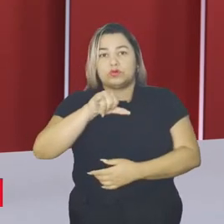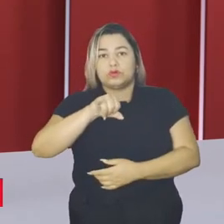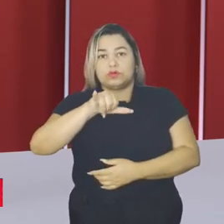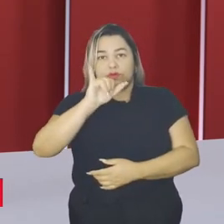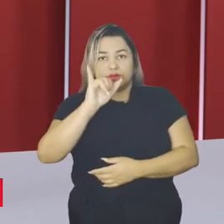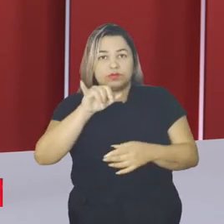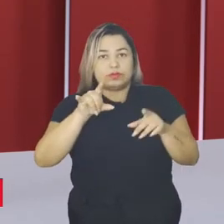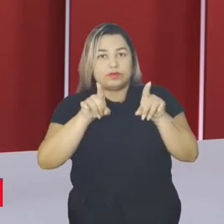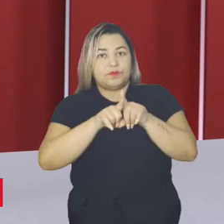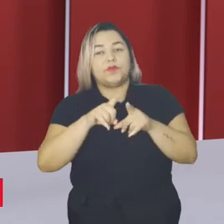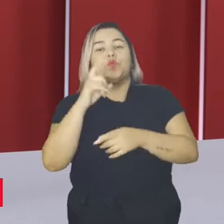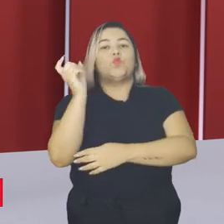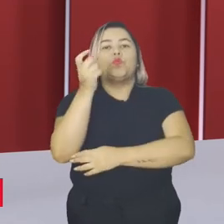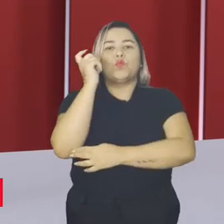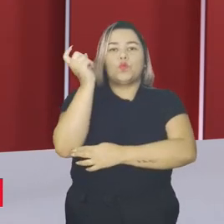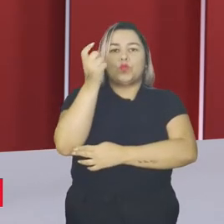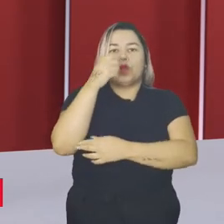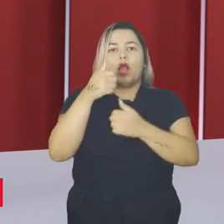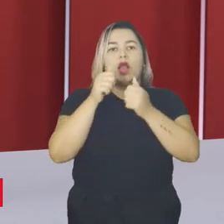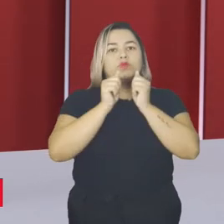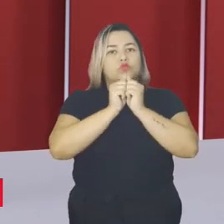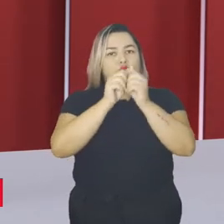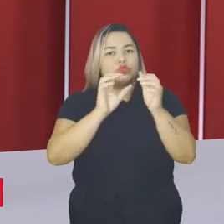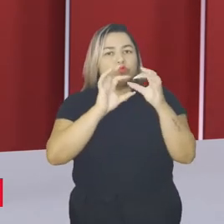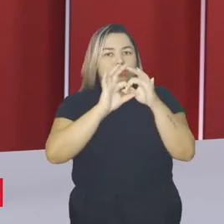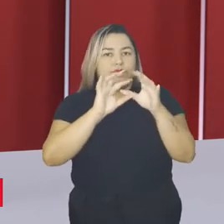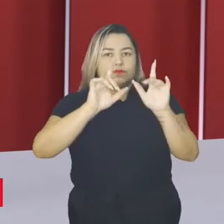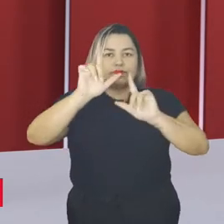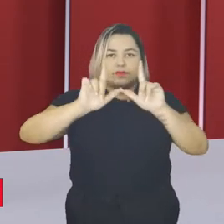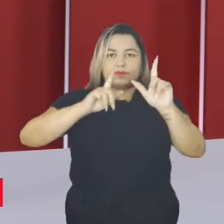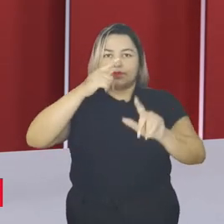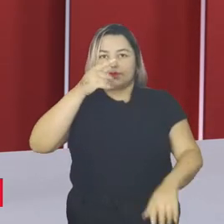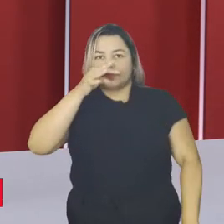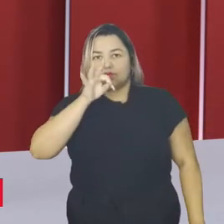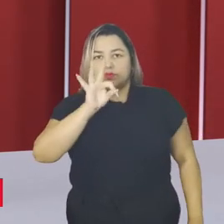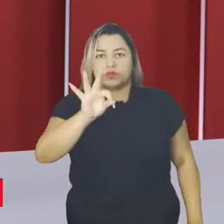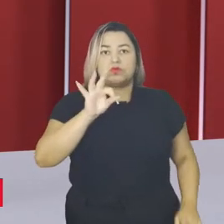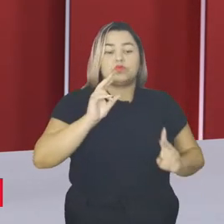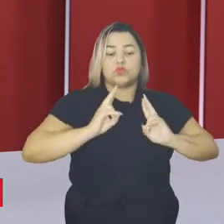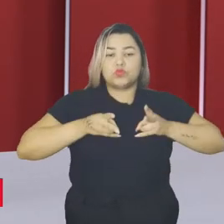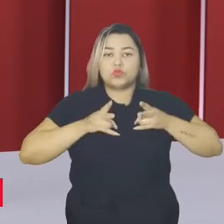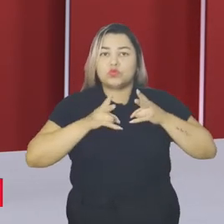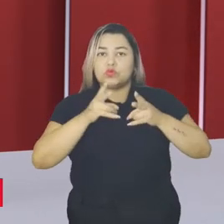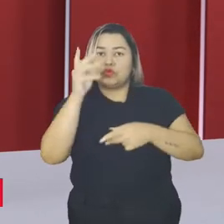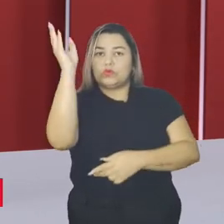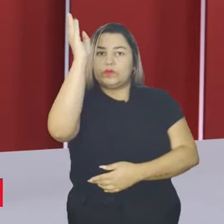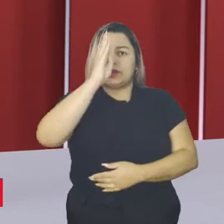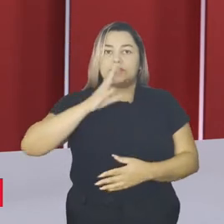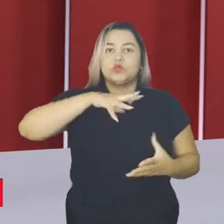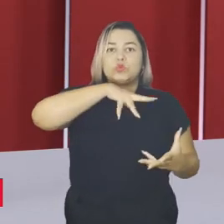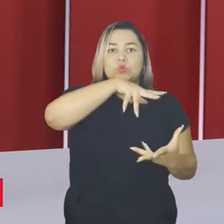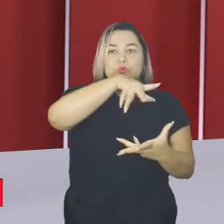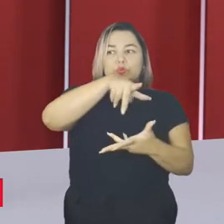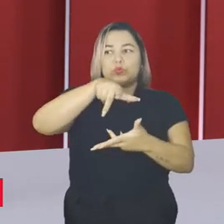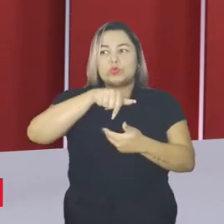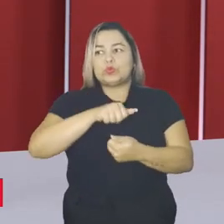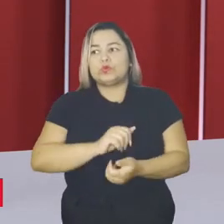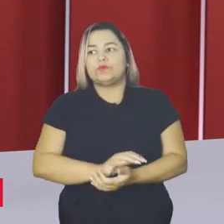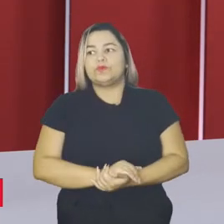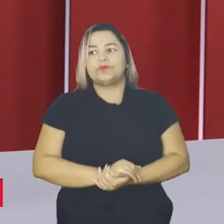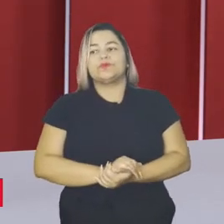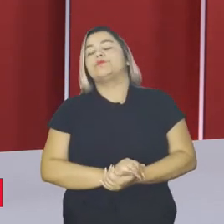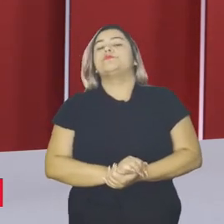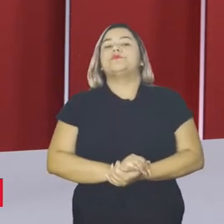Grande do Sul, também tá com a gente. TVPT, informação e formação continuada no Brasil e no mundo. Gostei, viu, gente? Já vamos usar